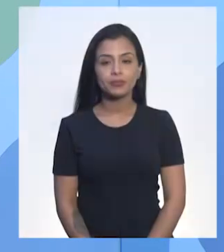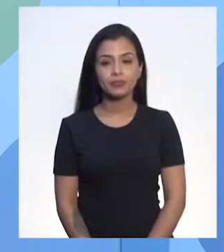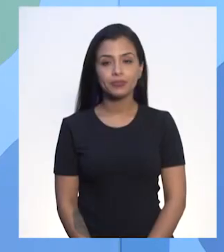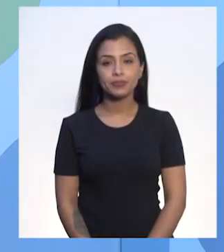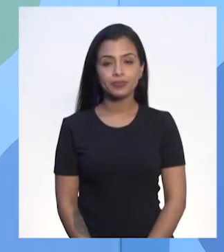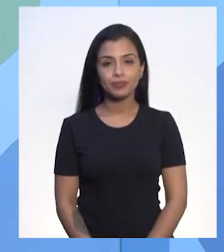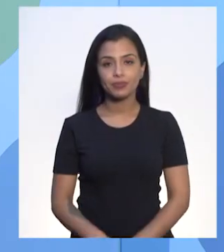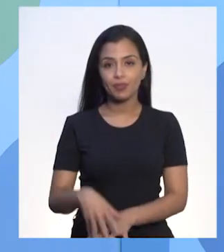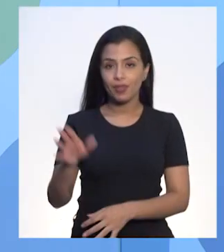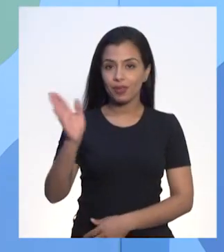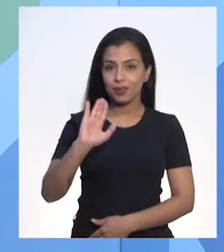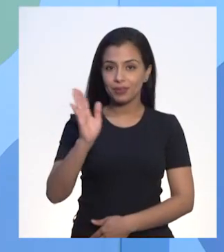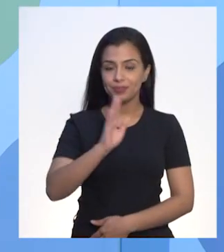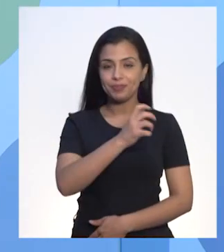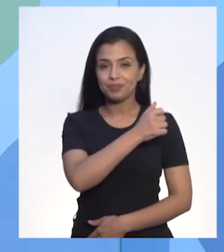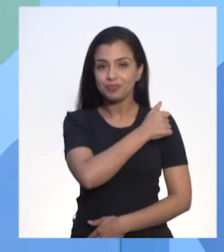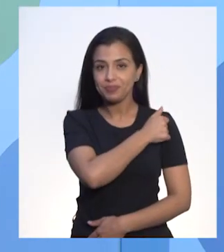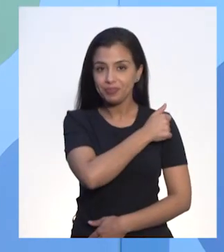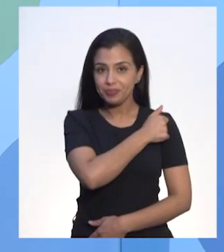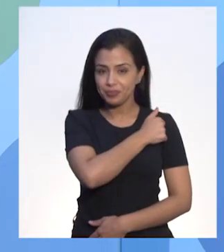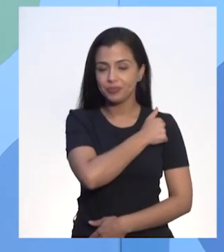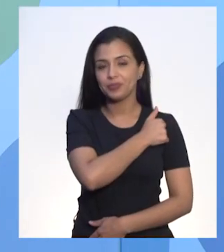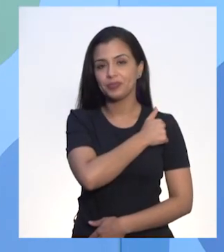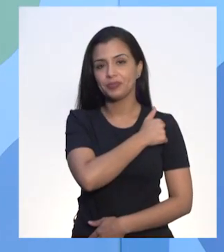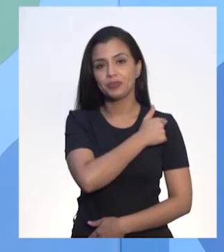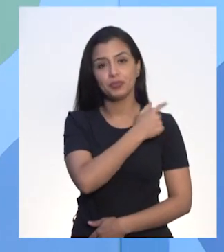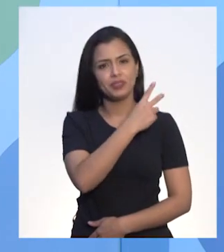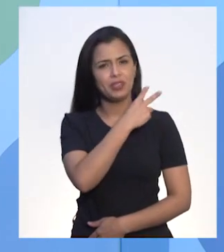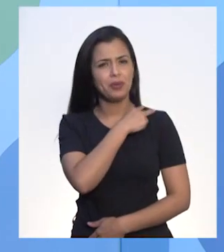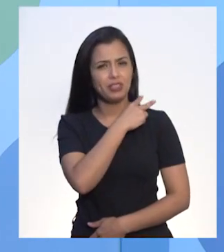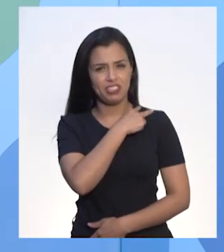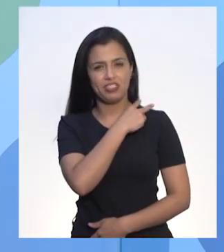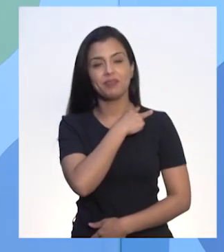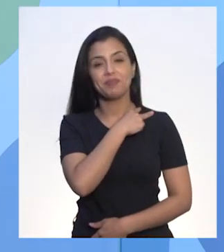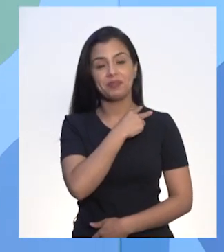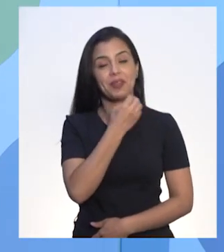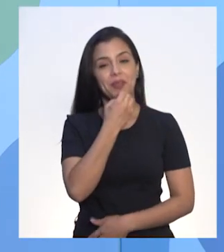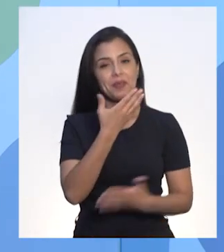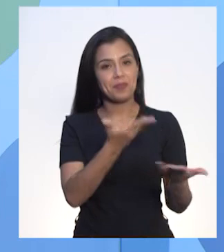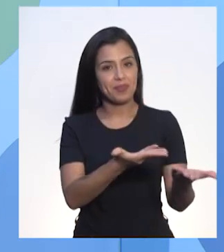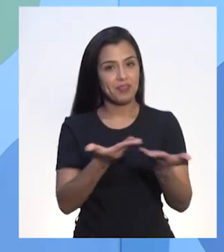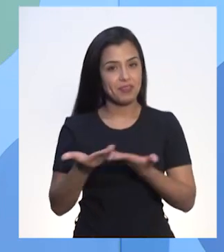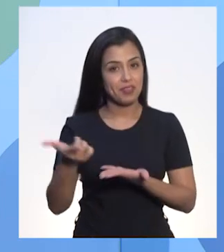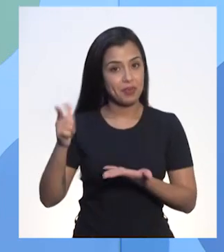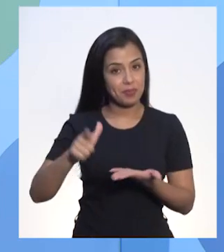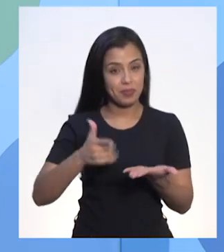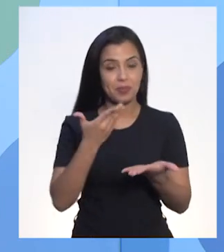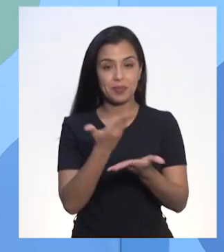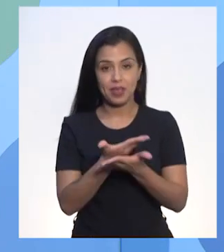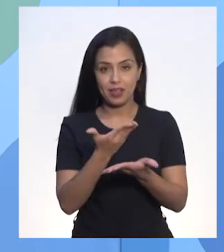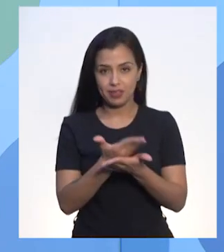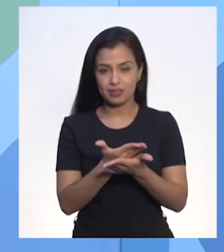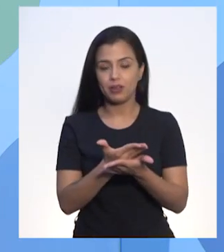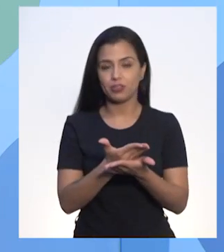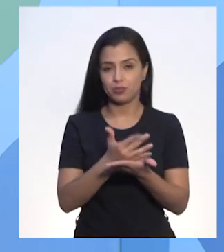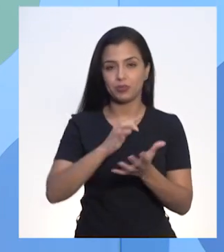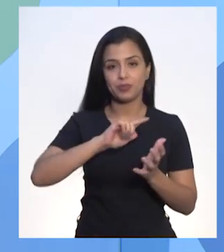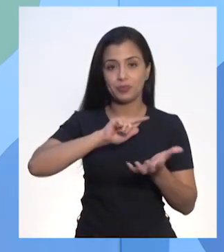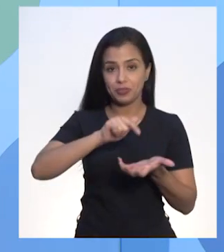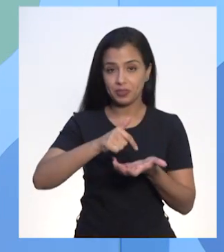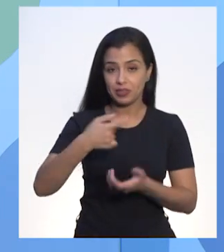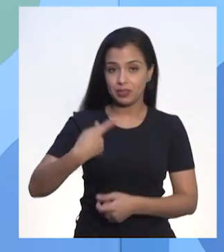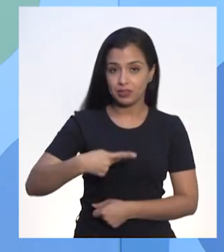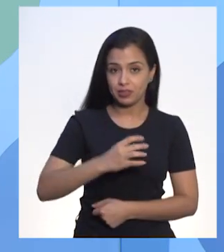Olá, estudantes da segunda série do ensino médio. Sejam bem-vindos a mais uma aula de geografia aqui no Centro de Mídias. Eu